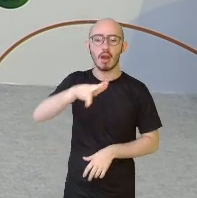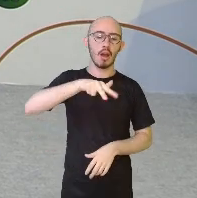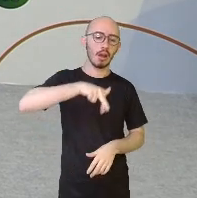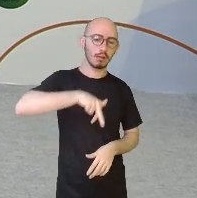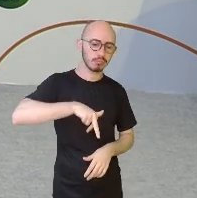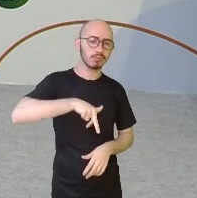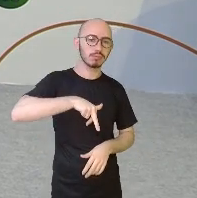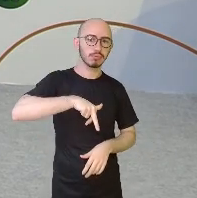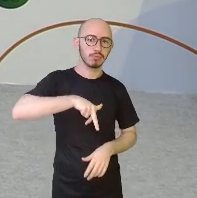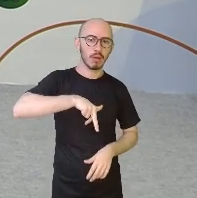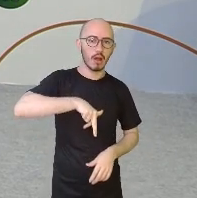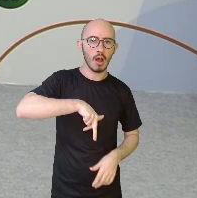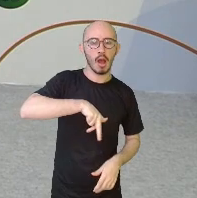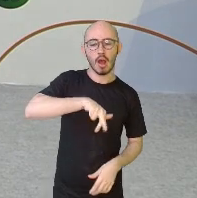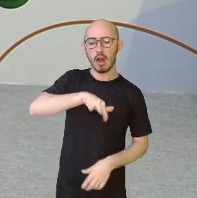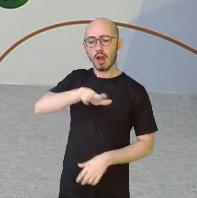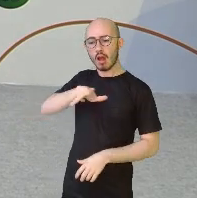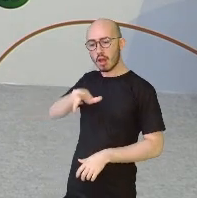aqui.